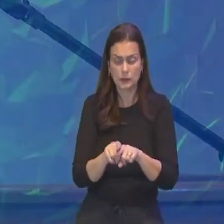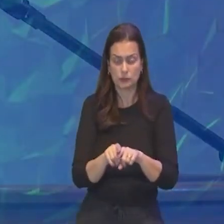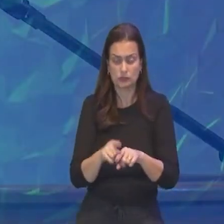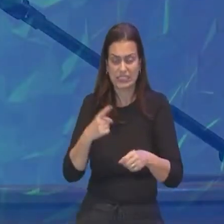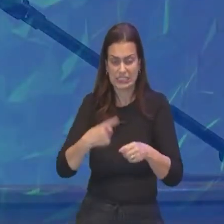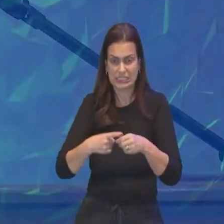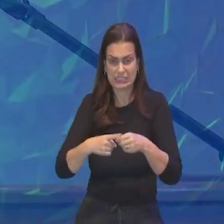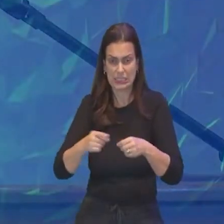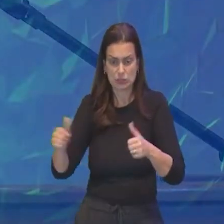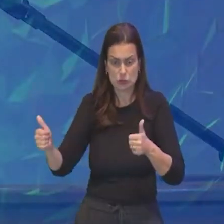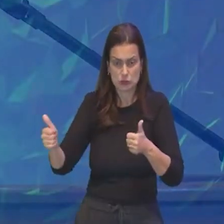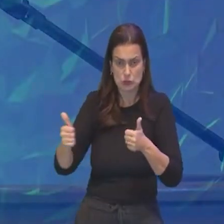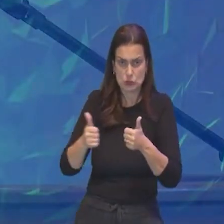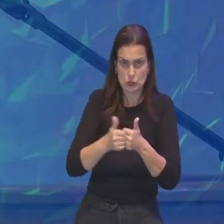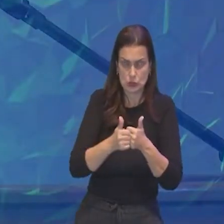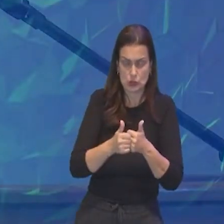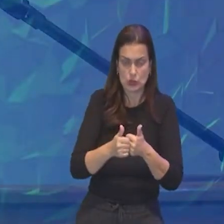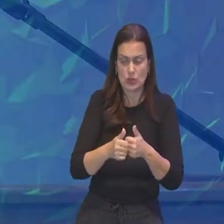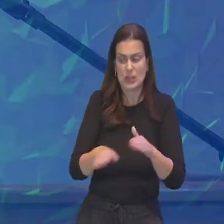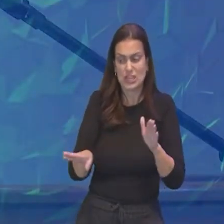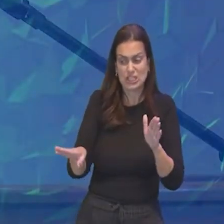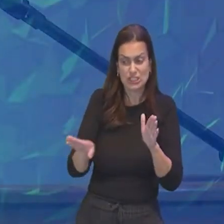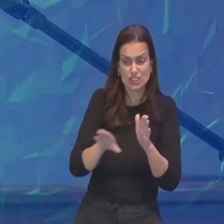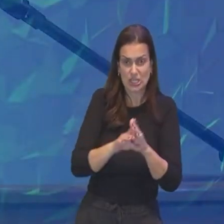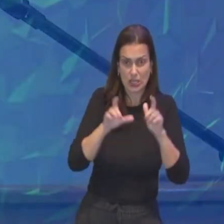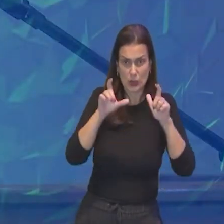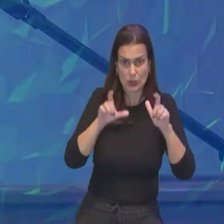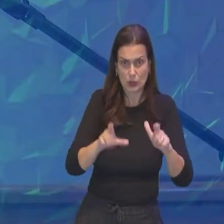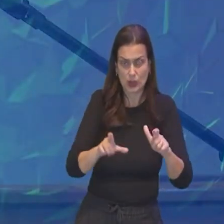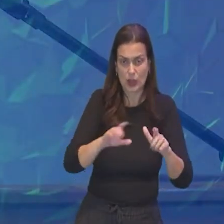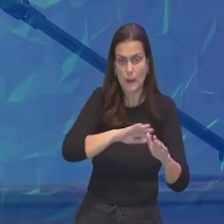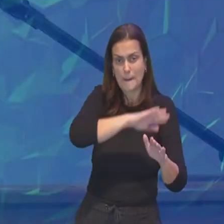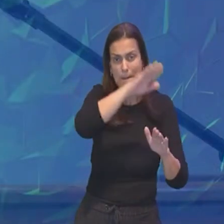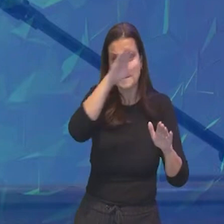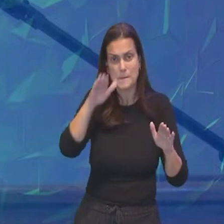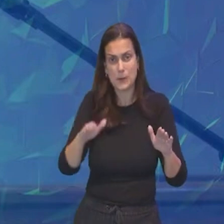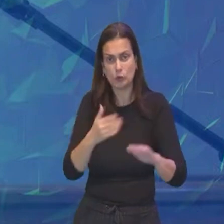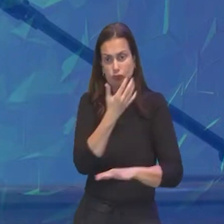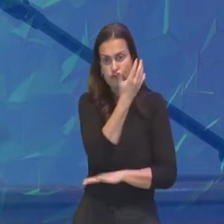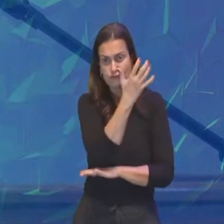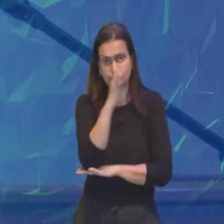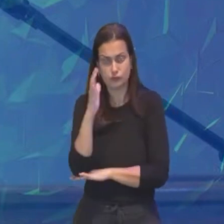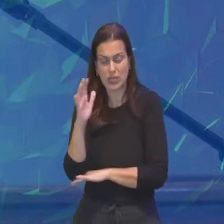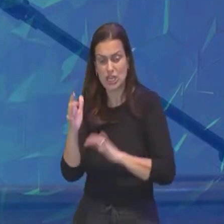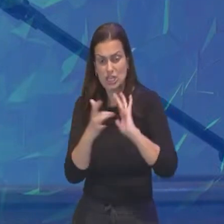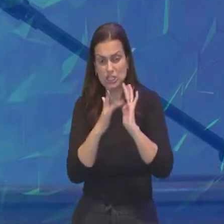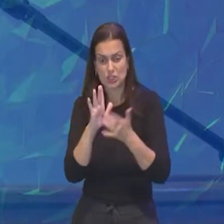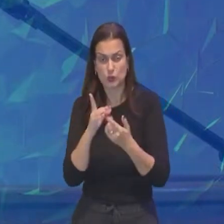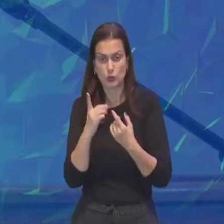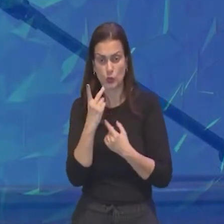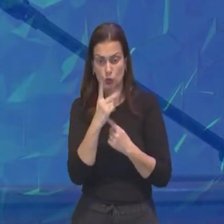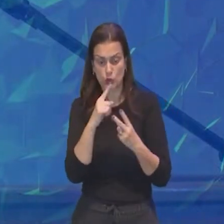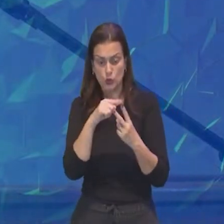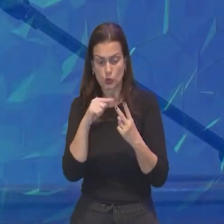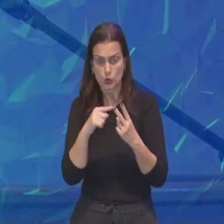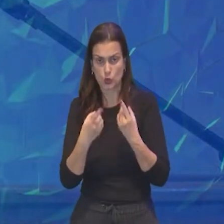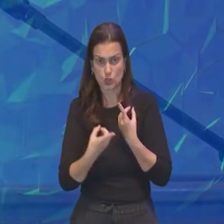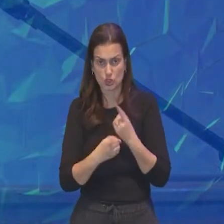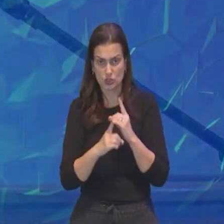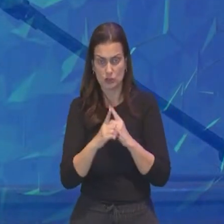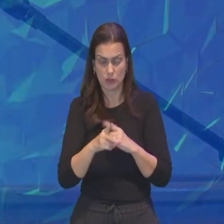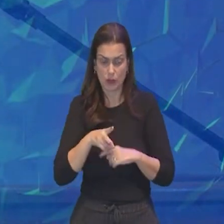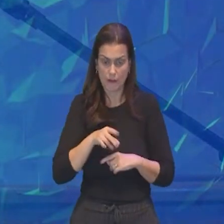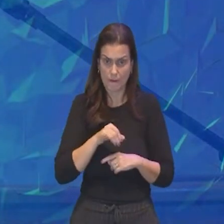Jerusalém e chegaram a Betfagé, ao Monte das Oliveiras, Jesus enviou 2 discípulos dizendo: